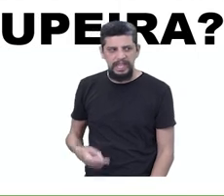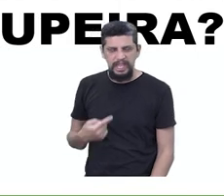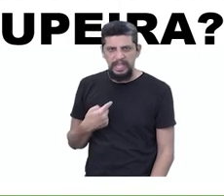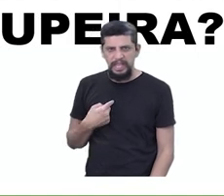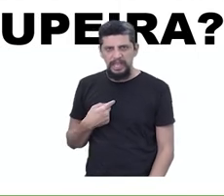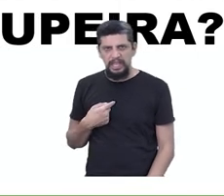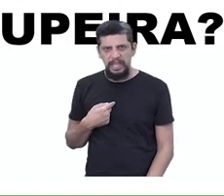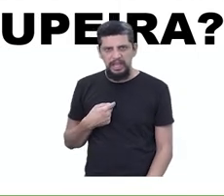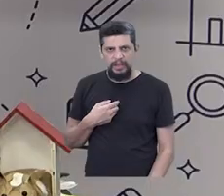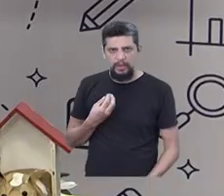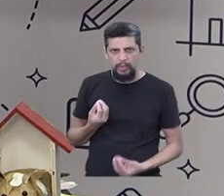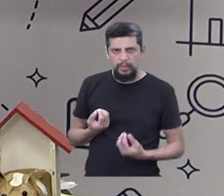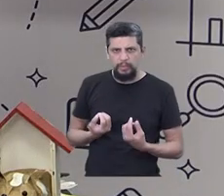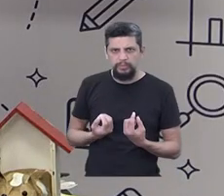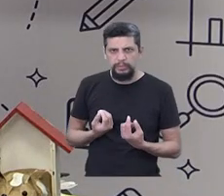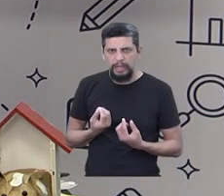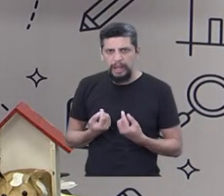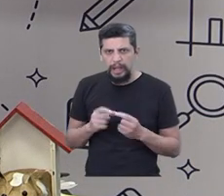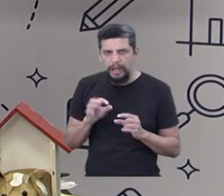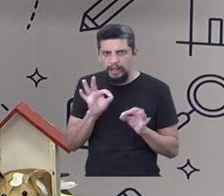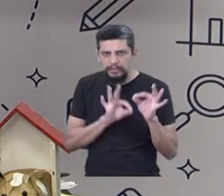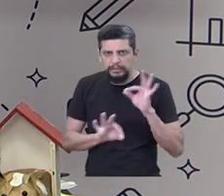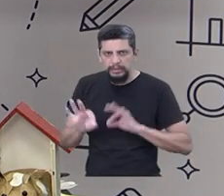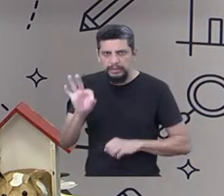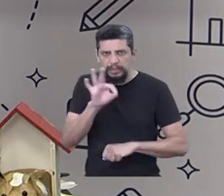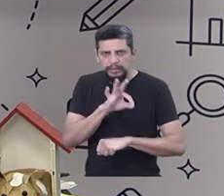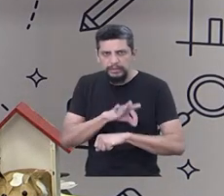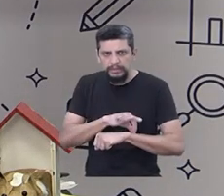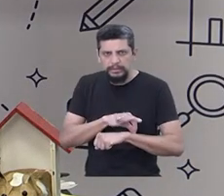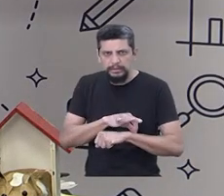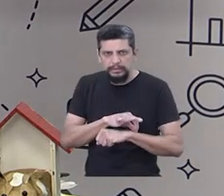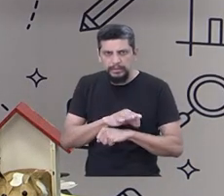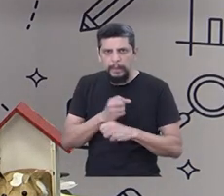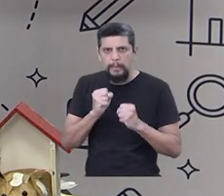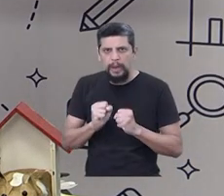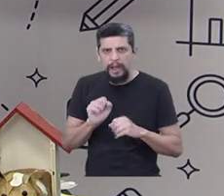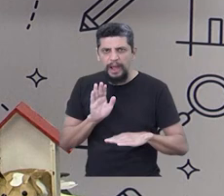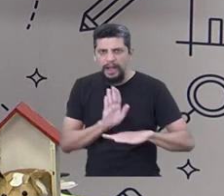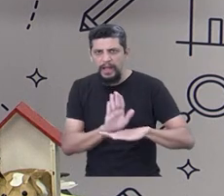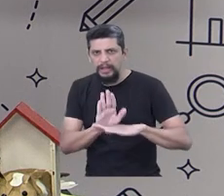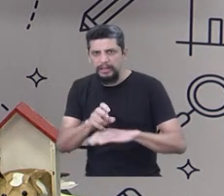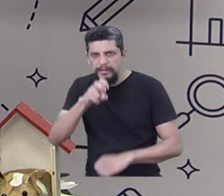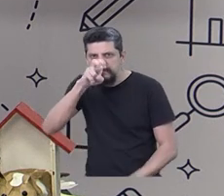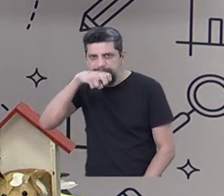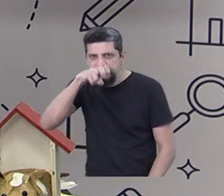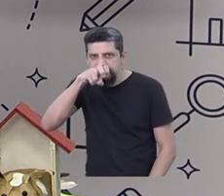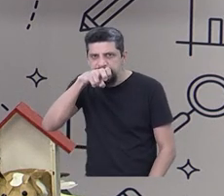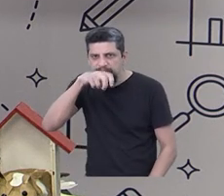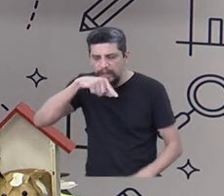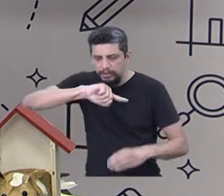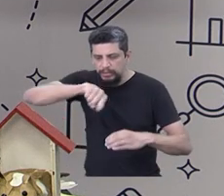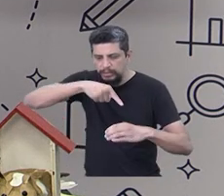De que forma as moscas podem ajudar a toupeira?